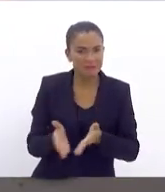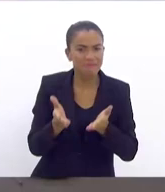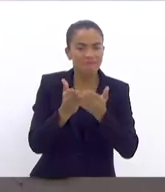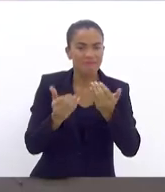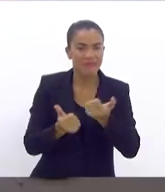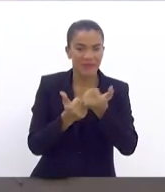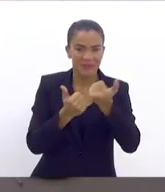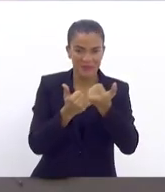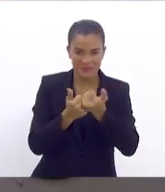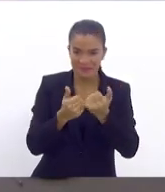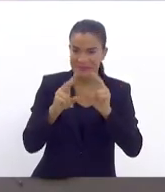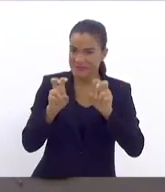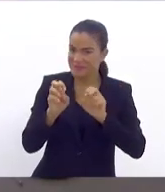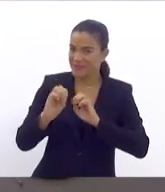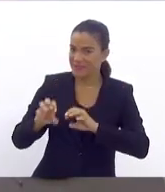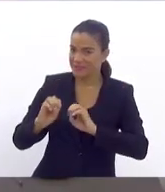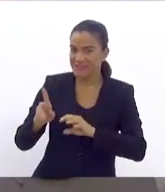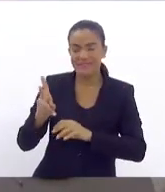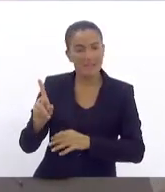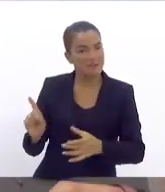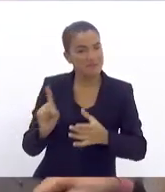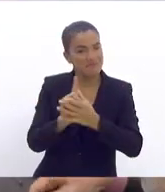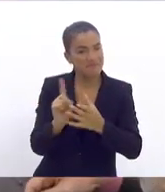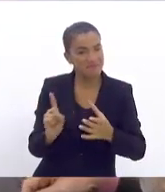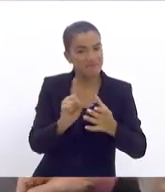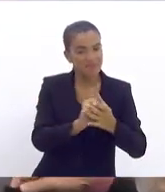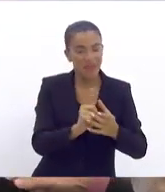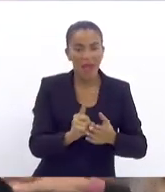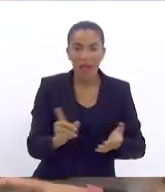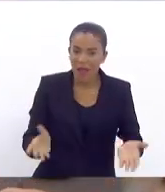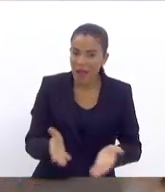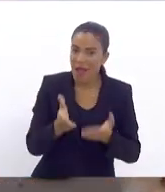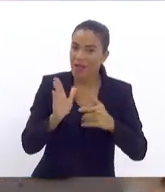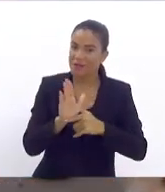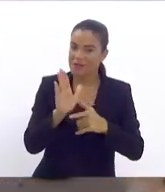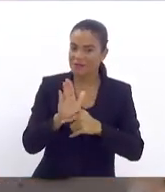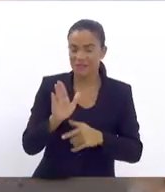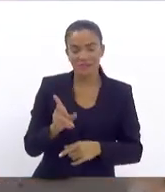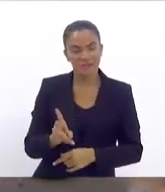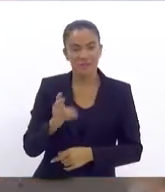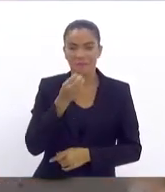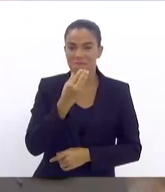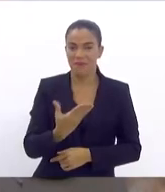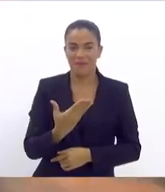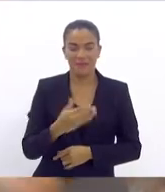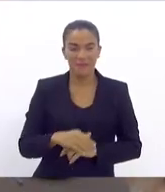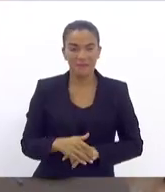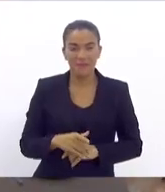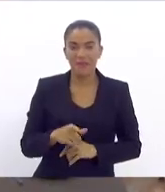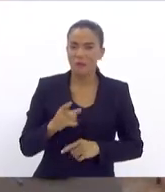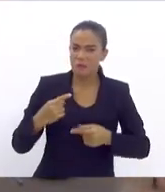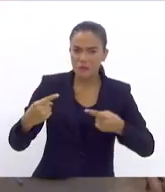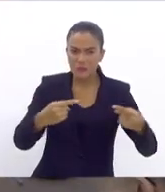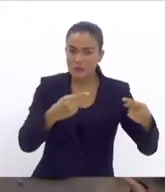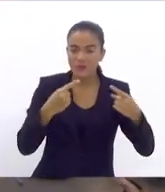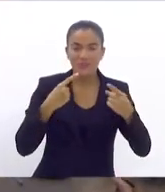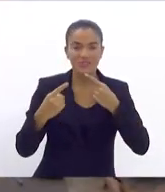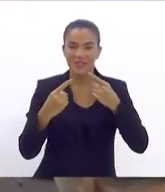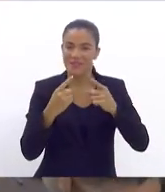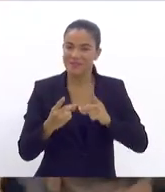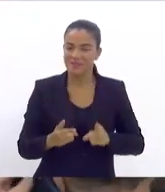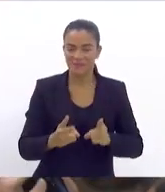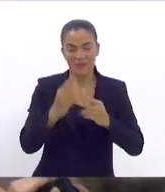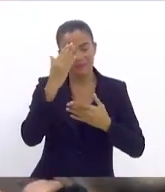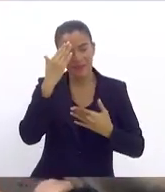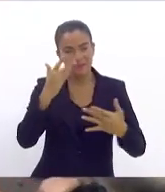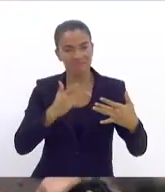fica aqui o convite para que Vossa Excelência sempre esteja conosco, que a contribuição é muito bem-vinda. E agradeço. O diálogo aqui é permanente. Obrigado pela